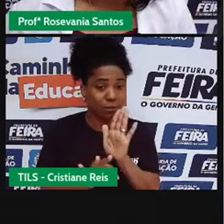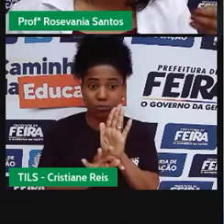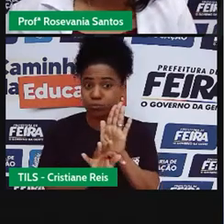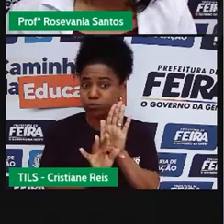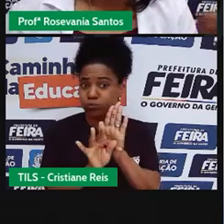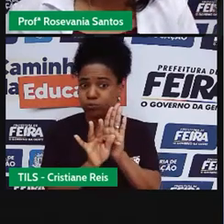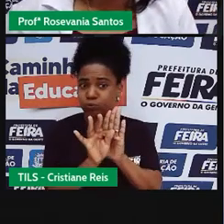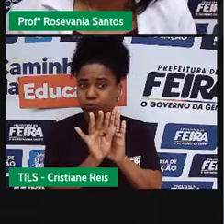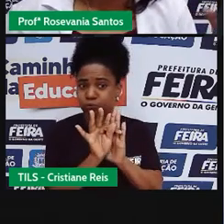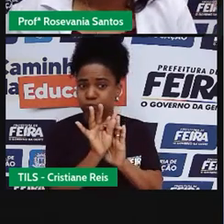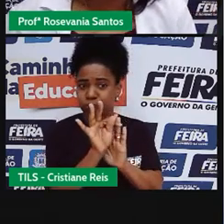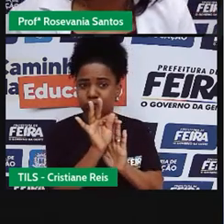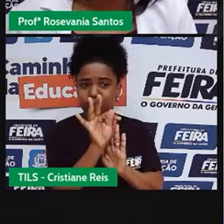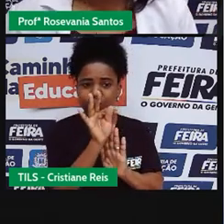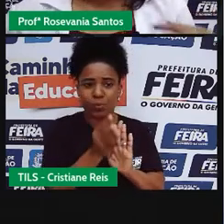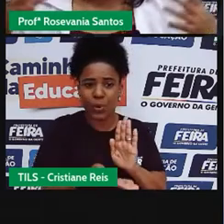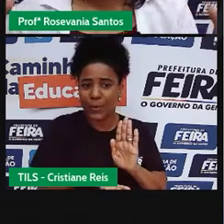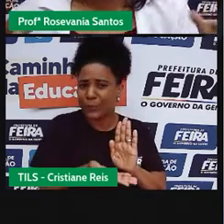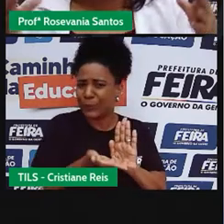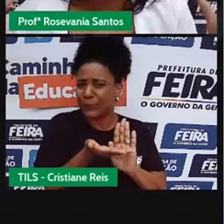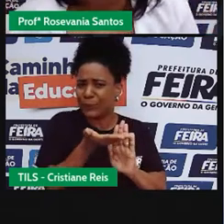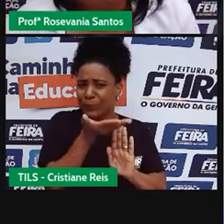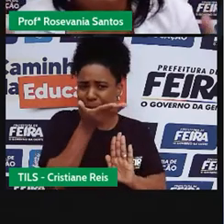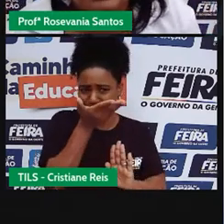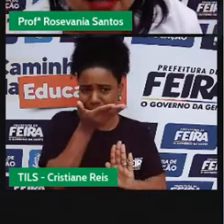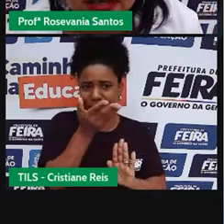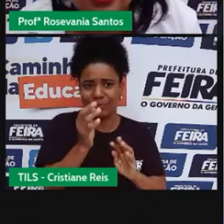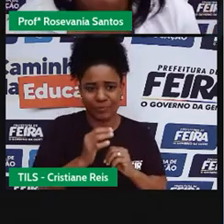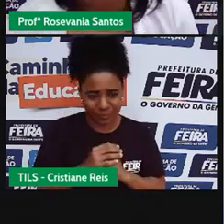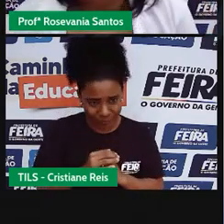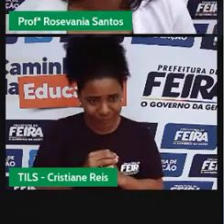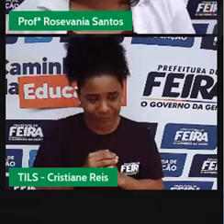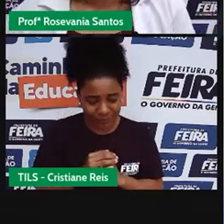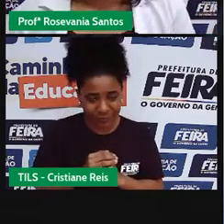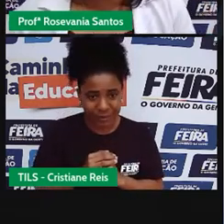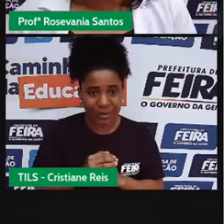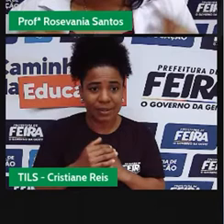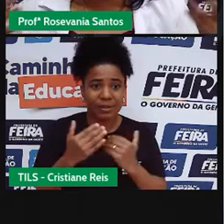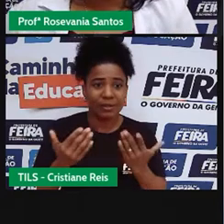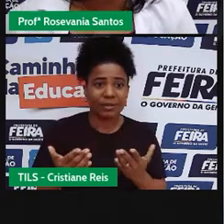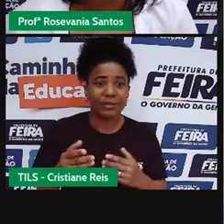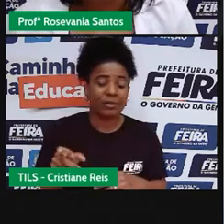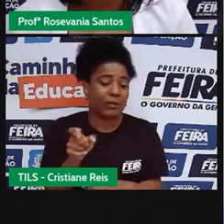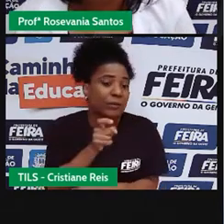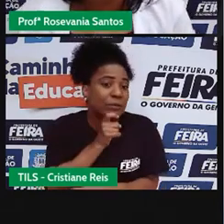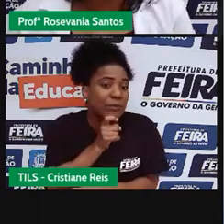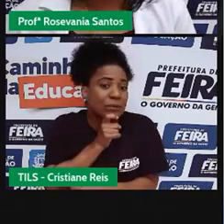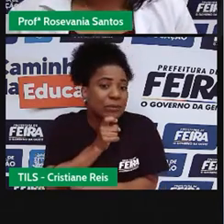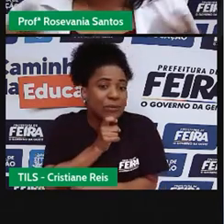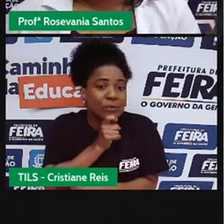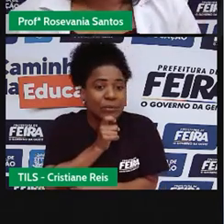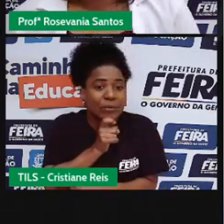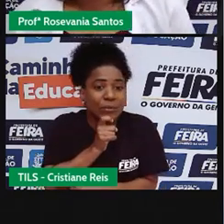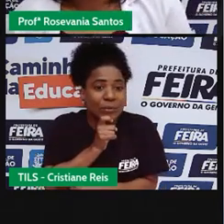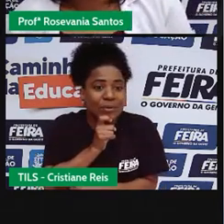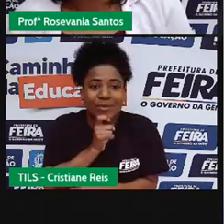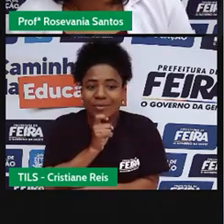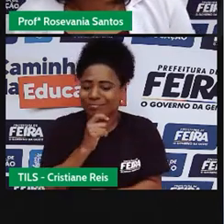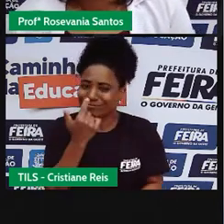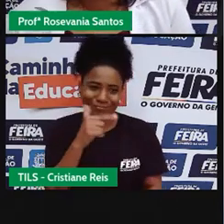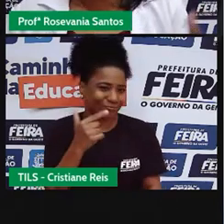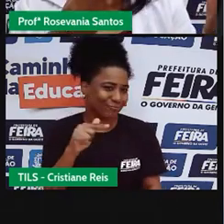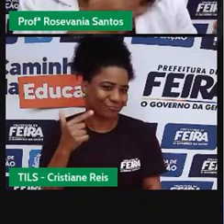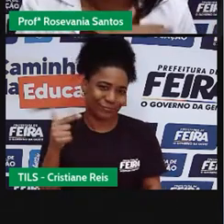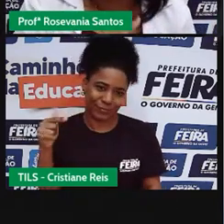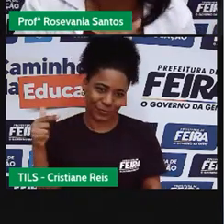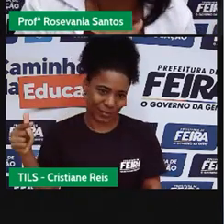vou ter nenhum momento aqui que eu vá dizer que vai ter aquele frio extremo, como a gente observa em outros